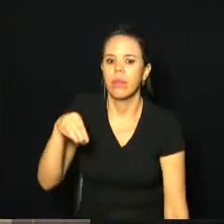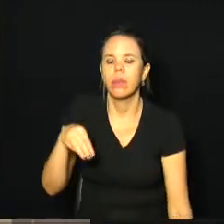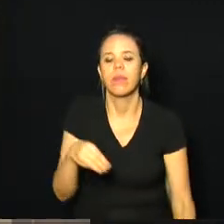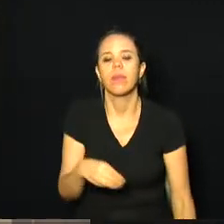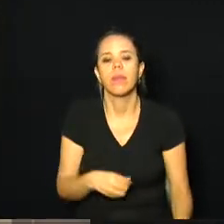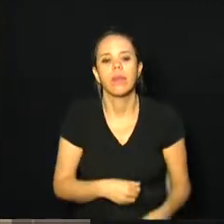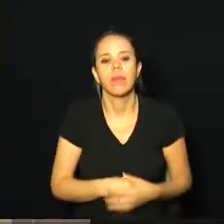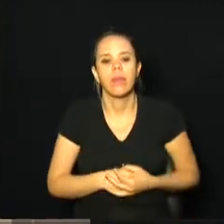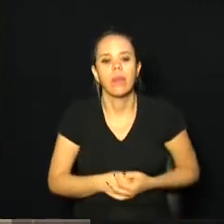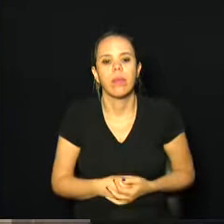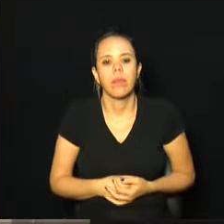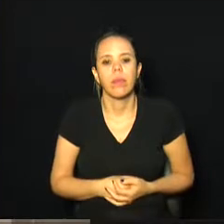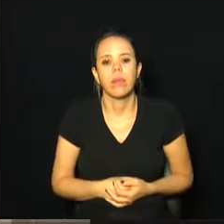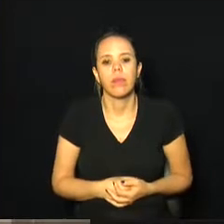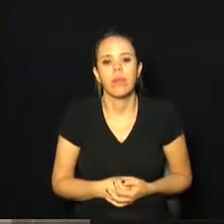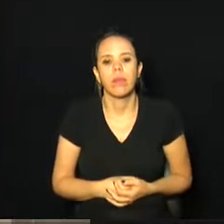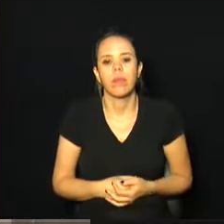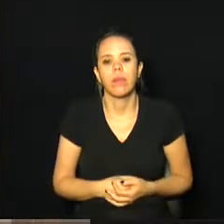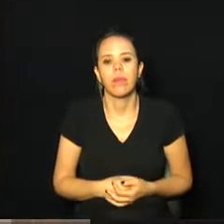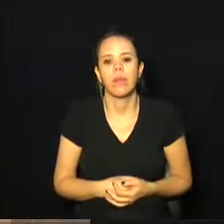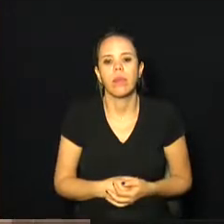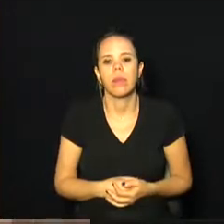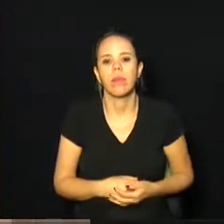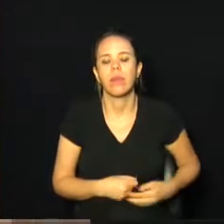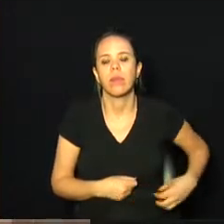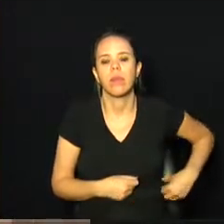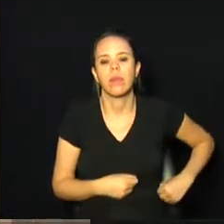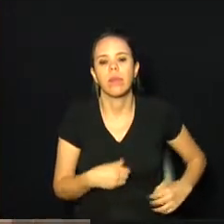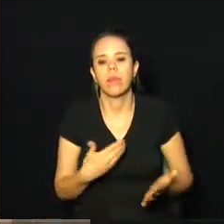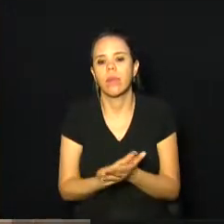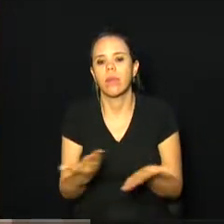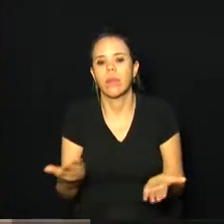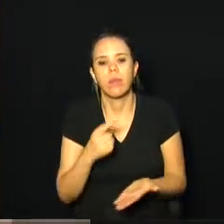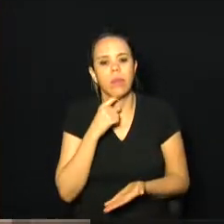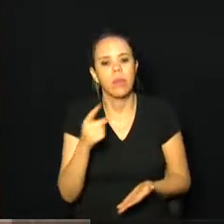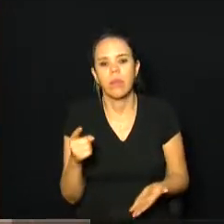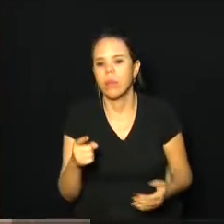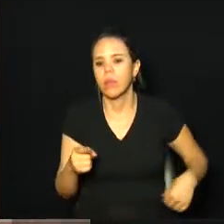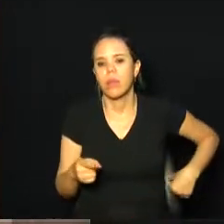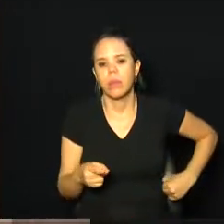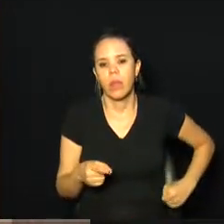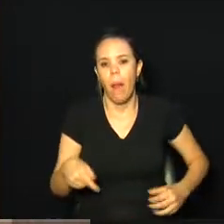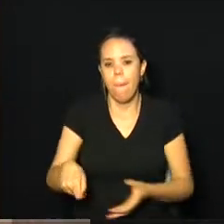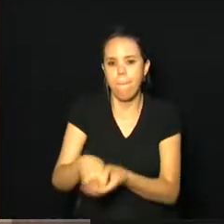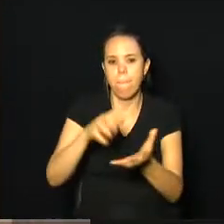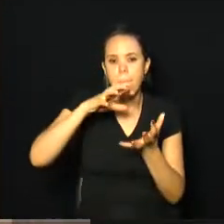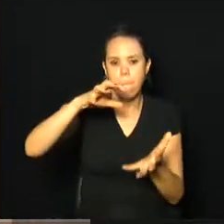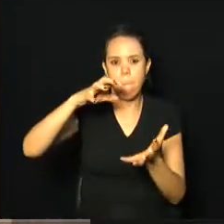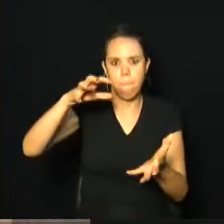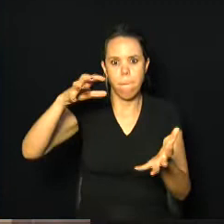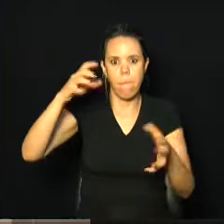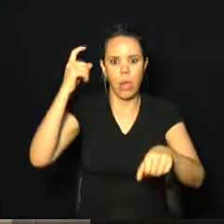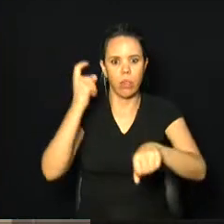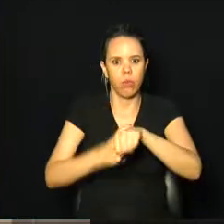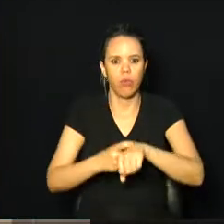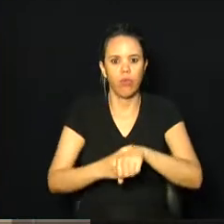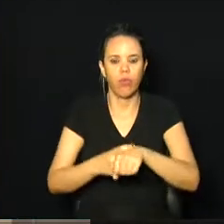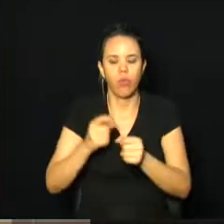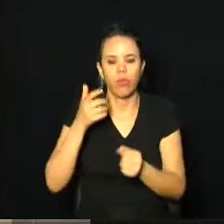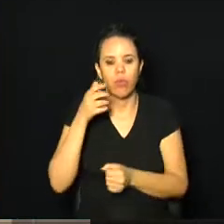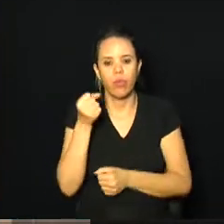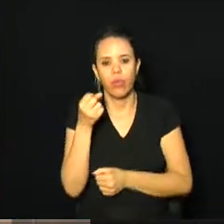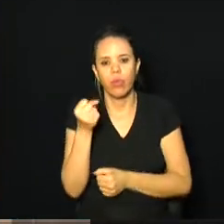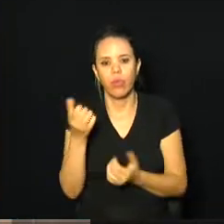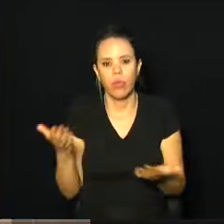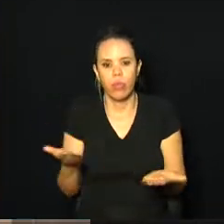Então, ficou um absurdo. Assim, até hoje eu acho que ninguém bateu, mesmo com aquela bola maior, mais dura, né? No caso, a branca, e hoje